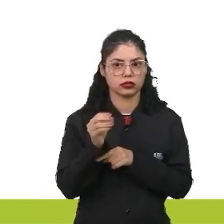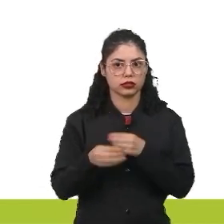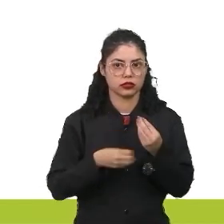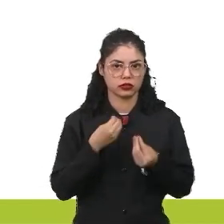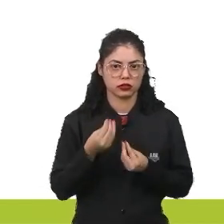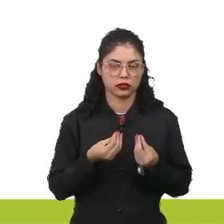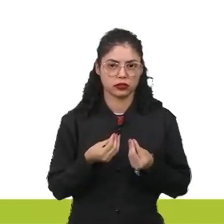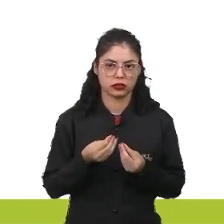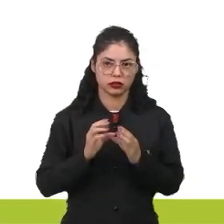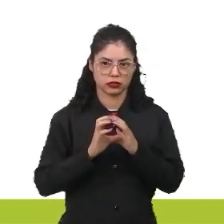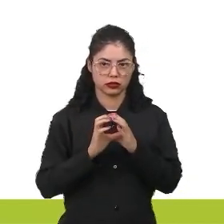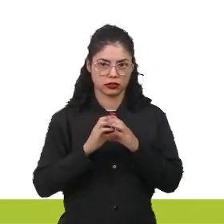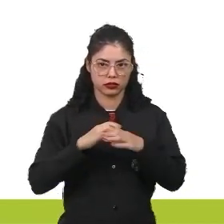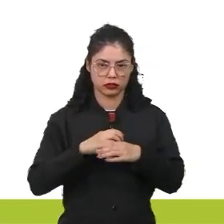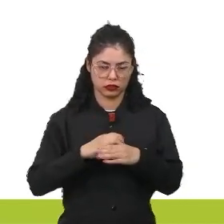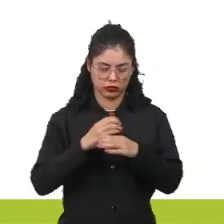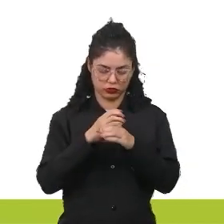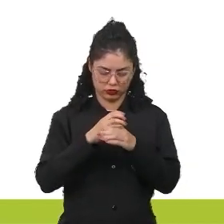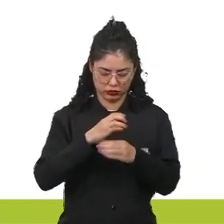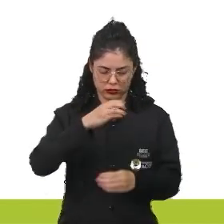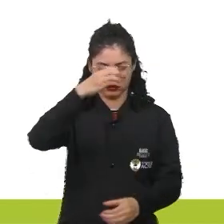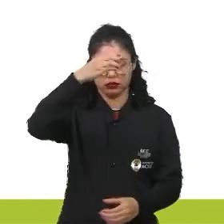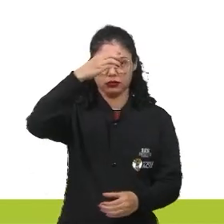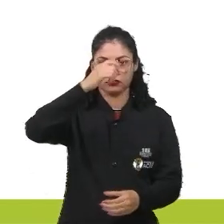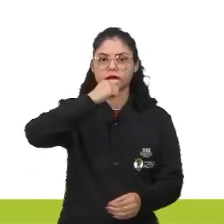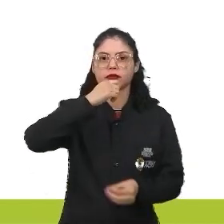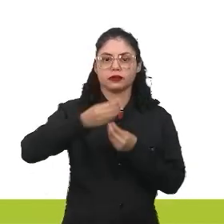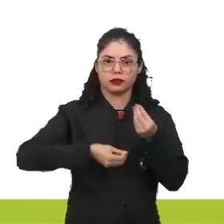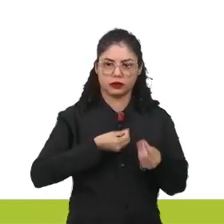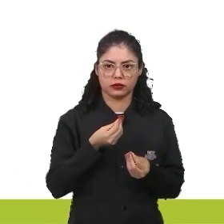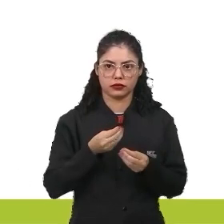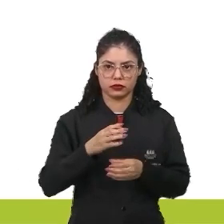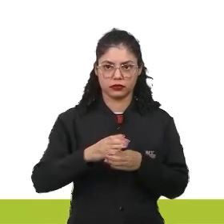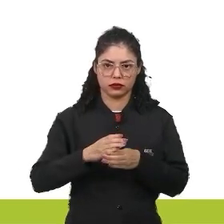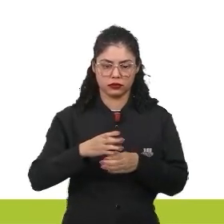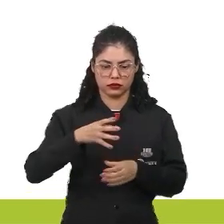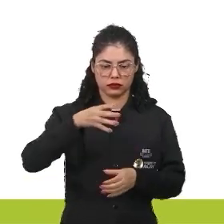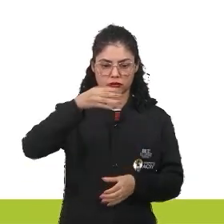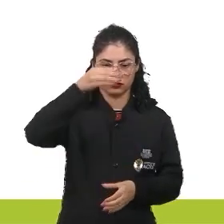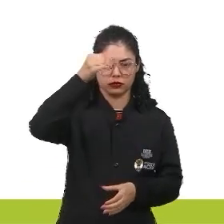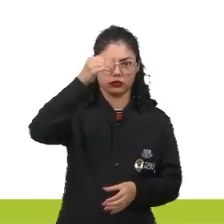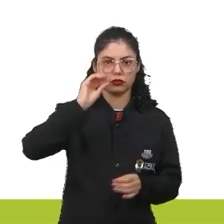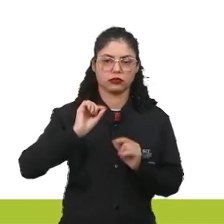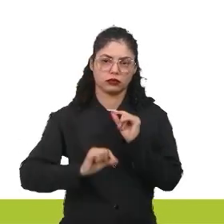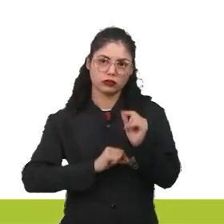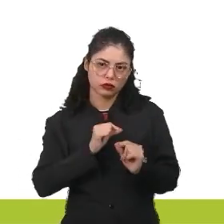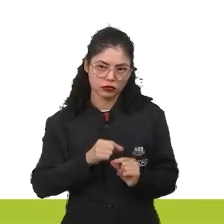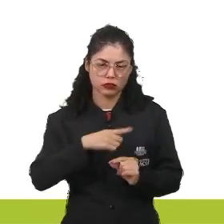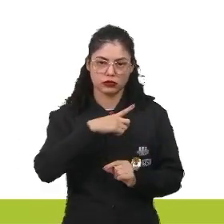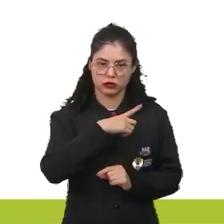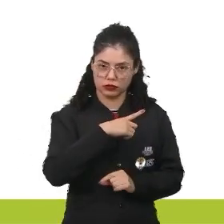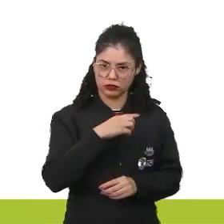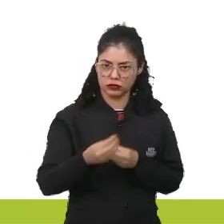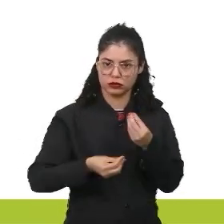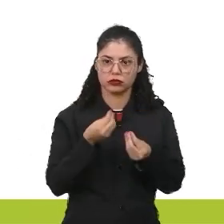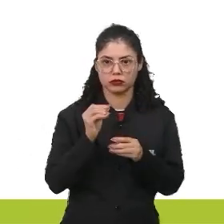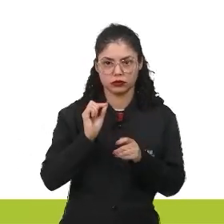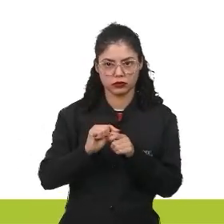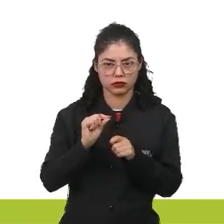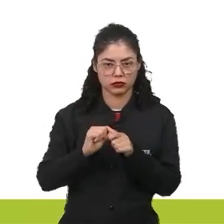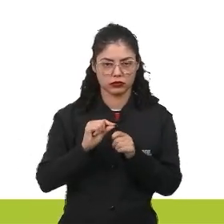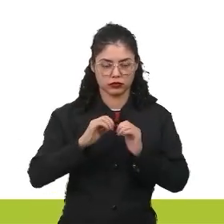um cone, né? Ela tem esse formato meio cônico. Então, como é que vai ser